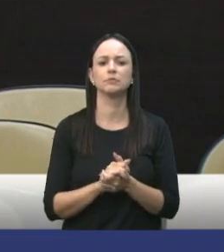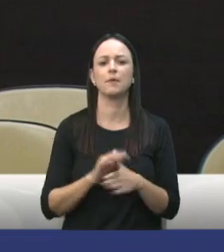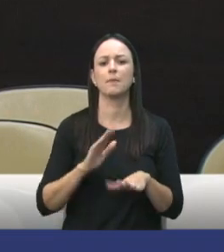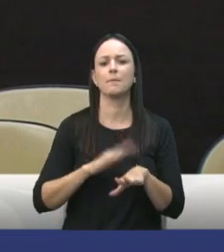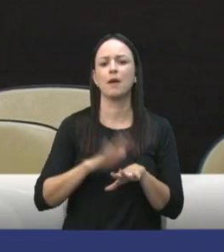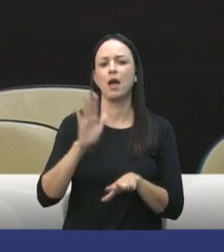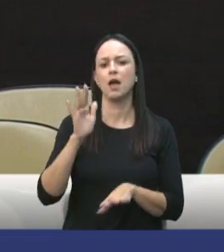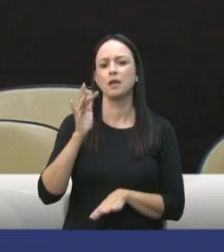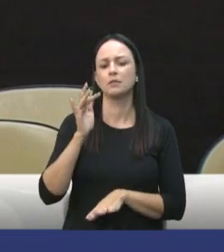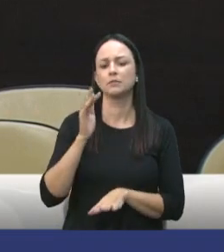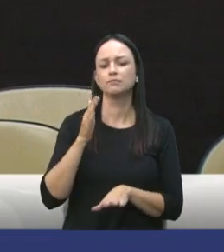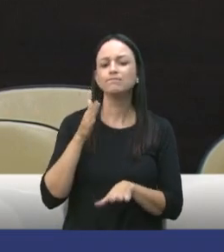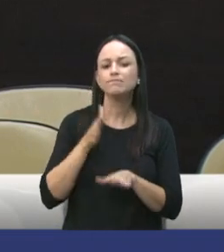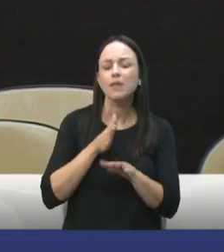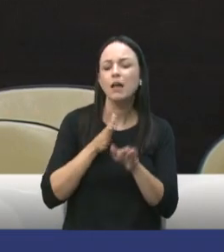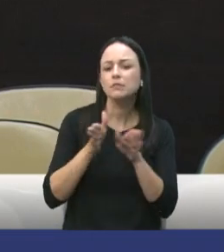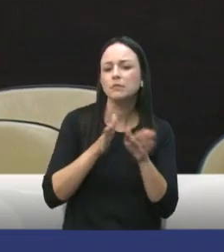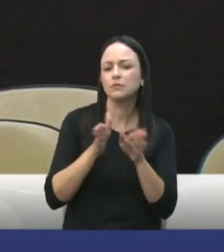acessíveis até